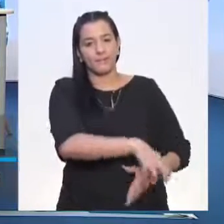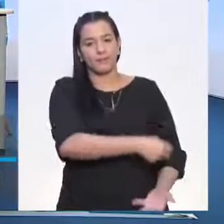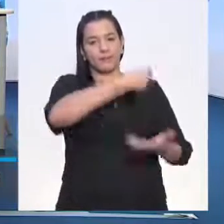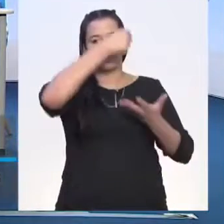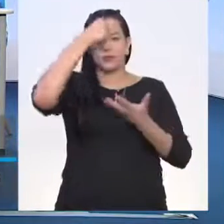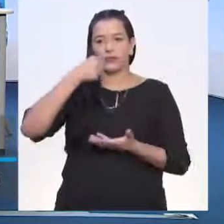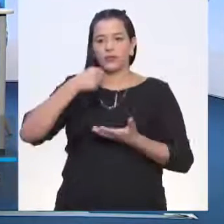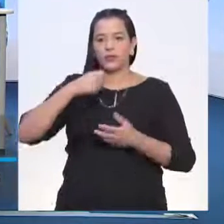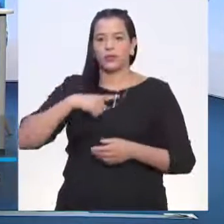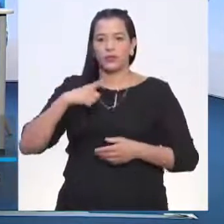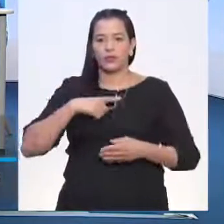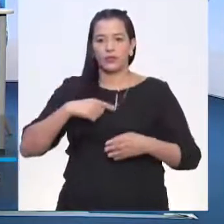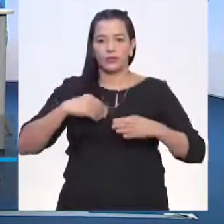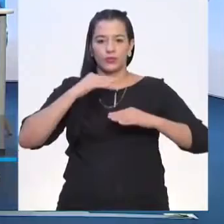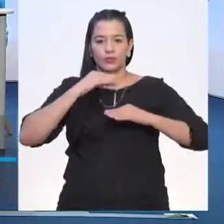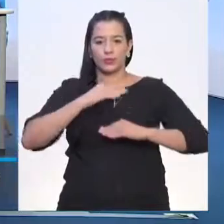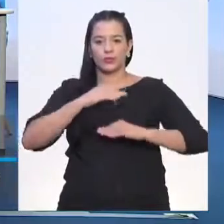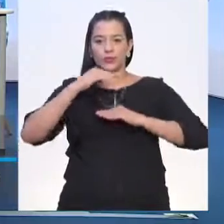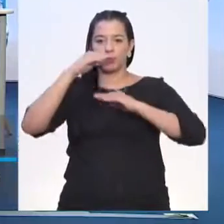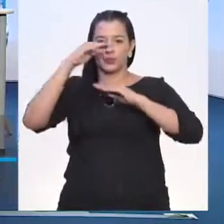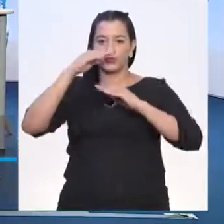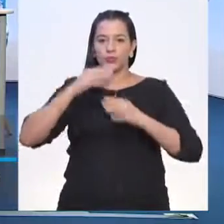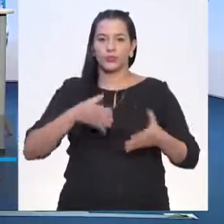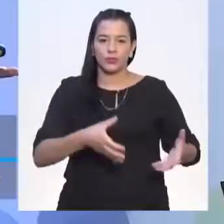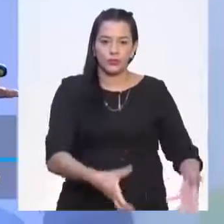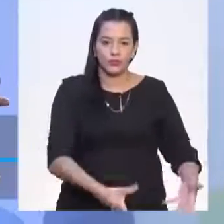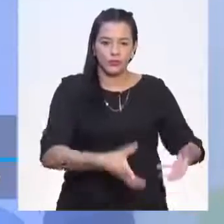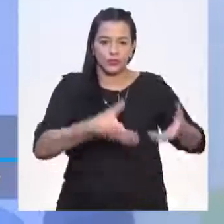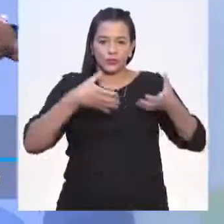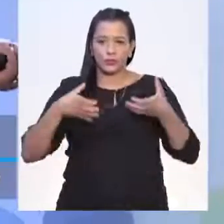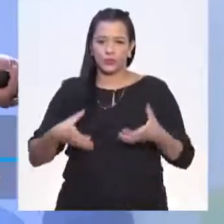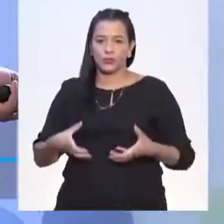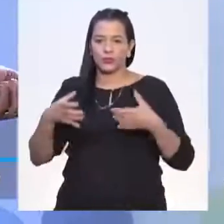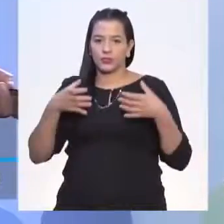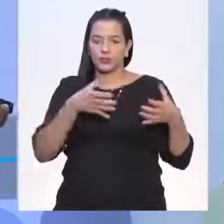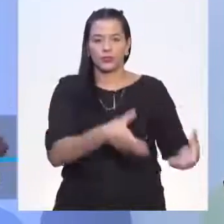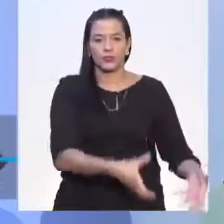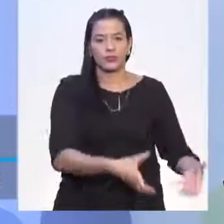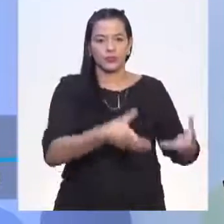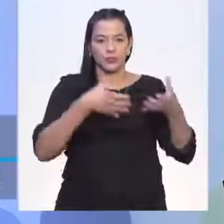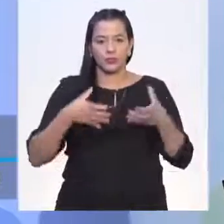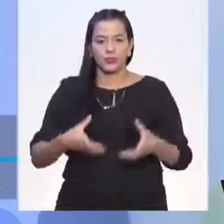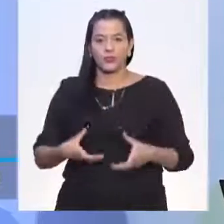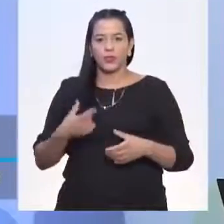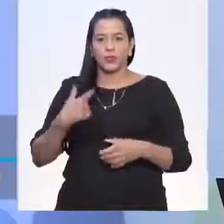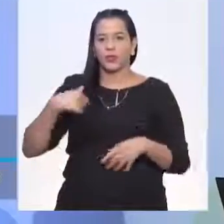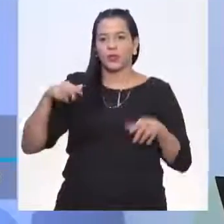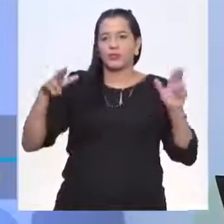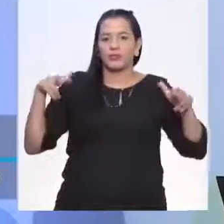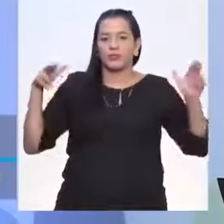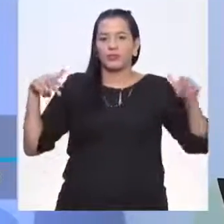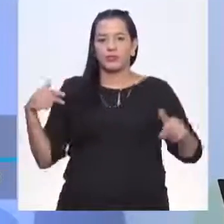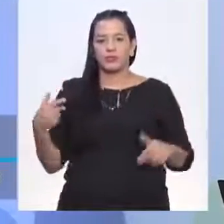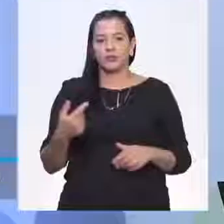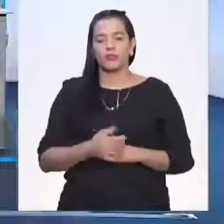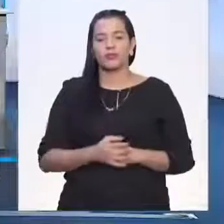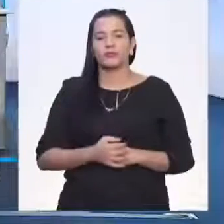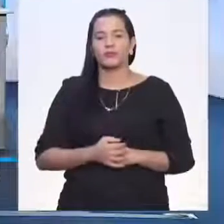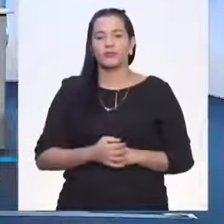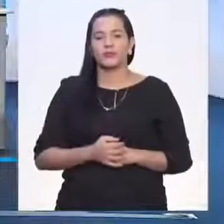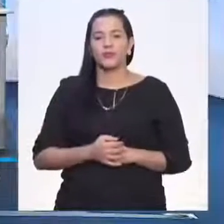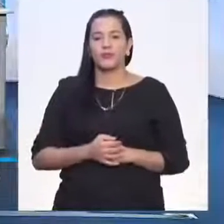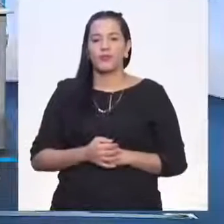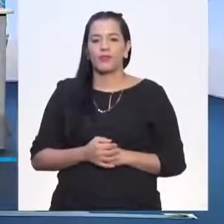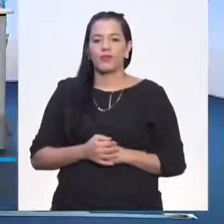pegar blocos de feno. Estão escrevendo aqui. Ah, é? Então, eu nunca peguei, eu nunca fui açougueiro, então não sei. Mas também blocos de feno,